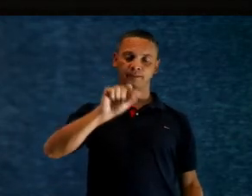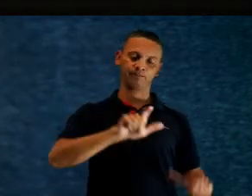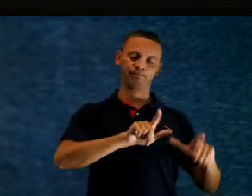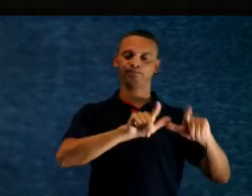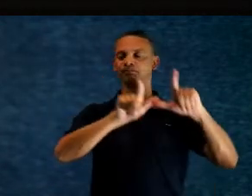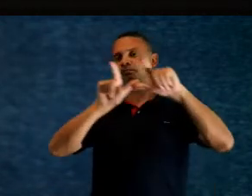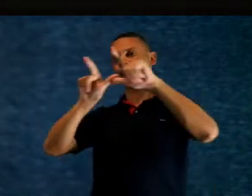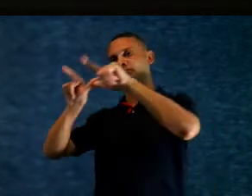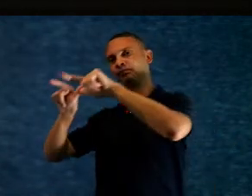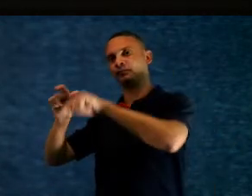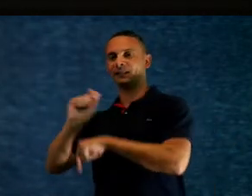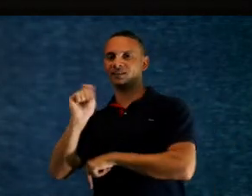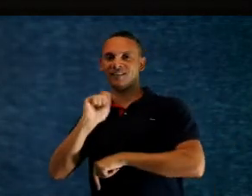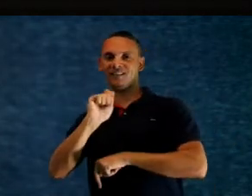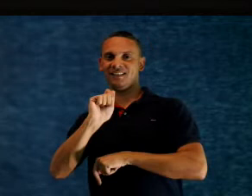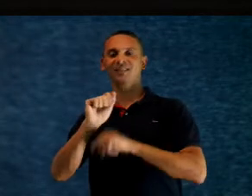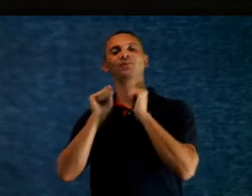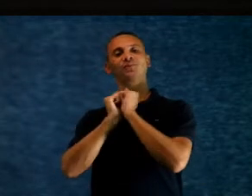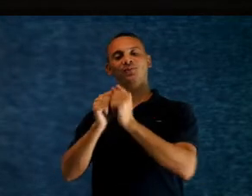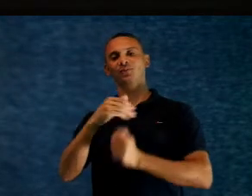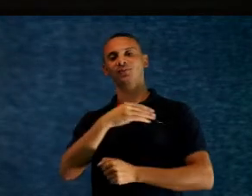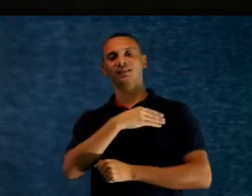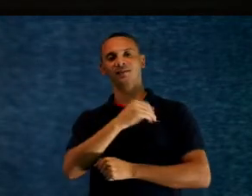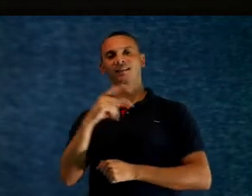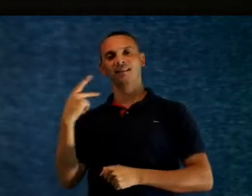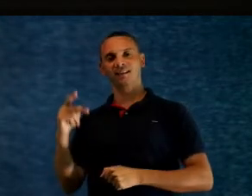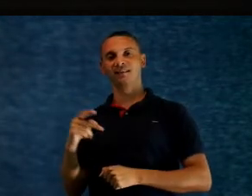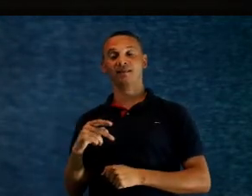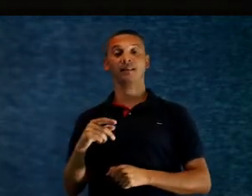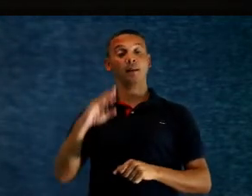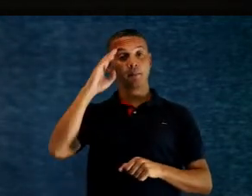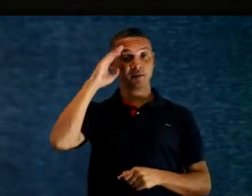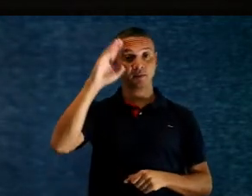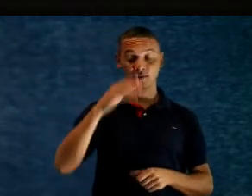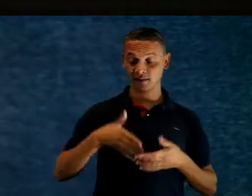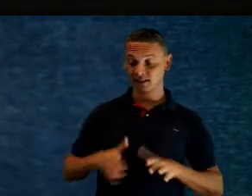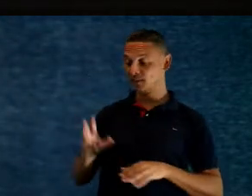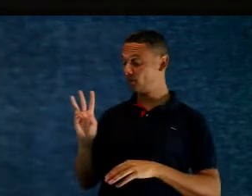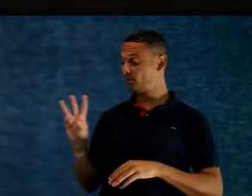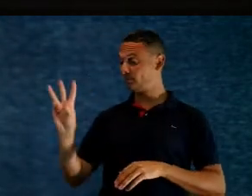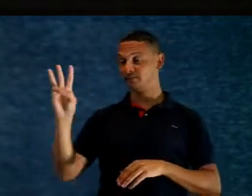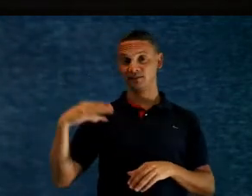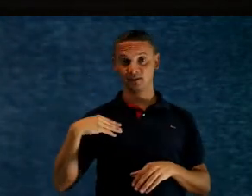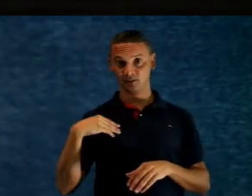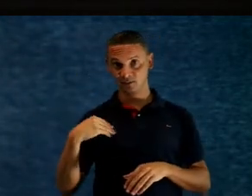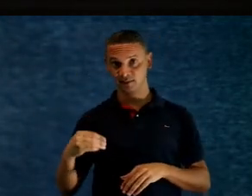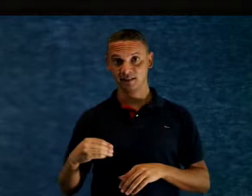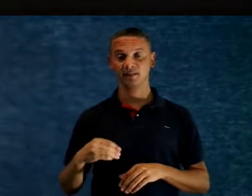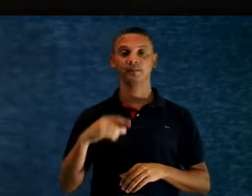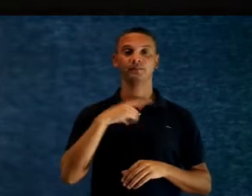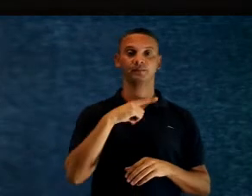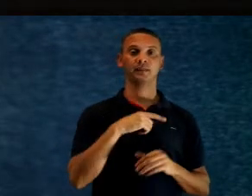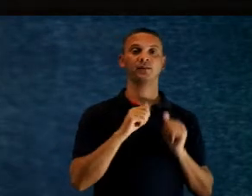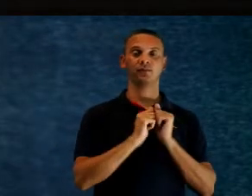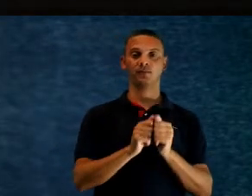muito menos do que Dona Dolores, precisamente três vezes. Foram as únicas vezes que